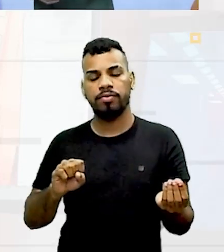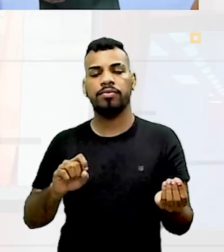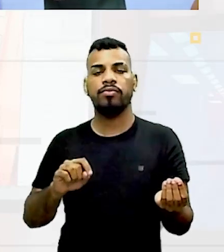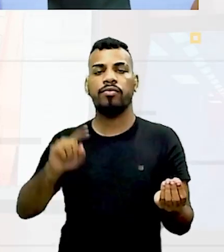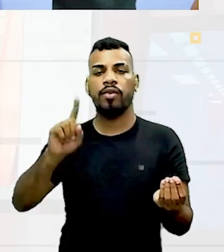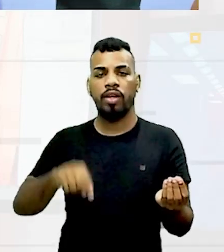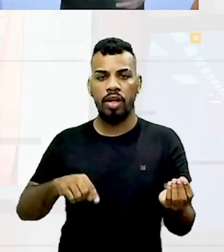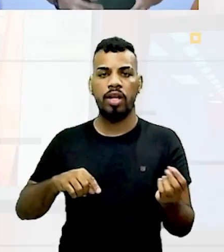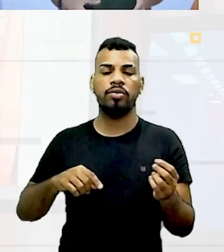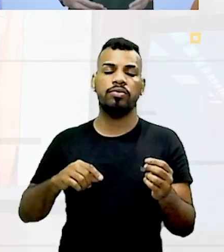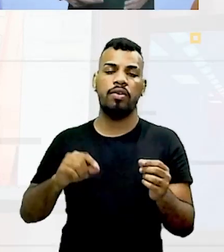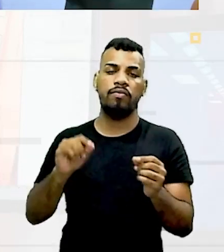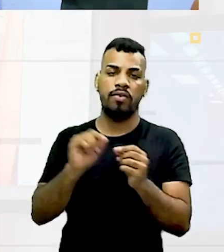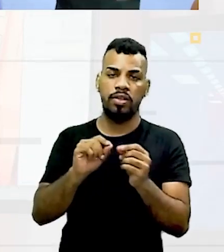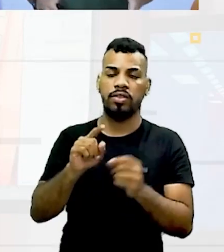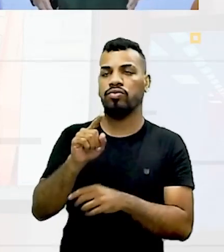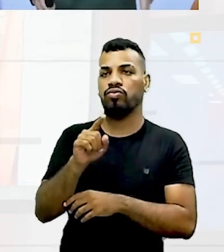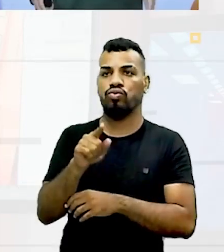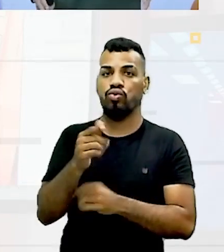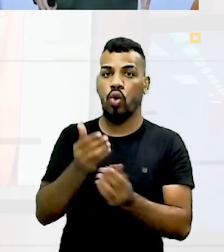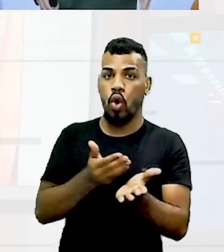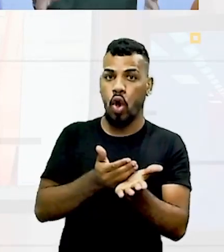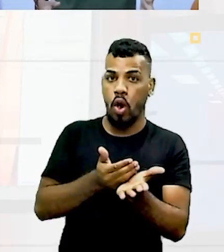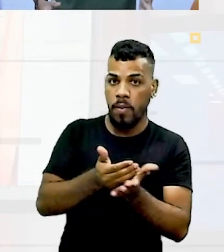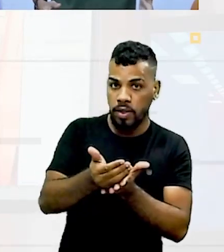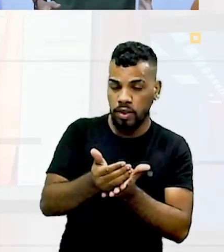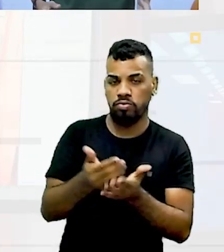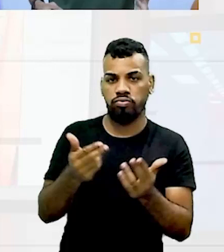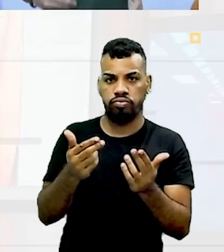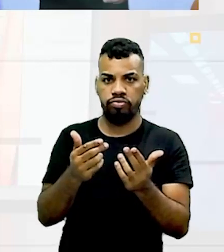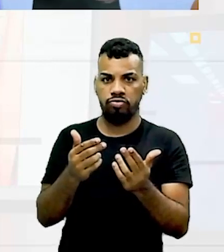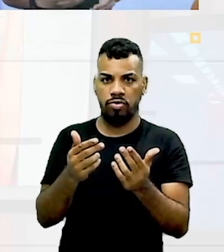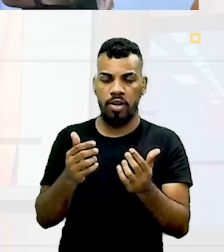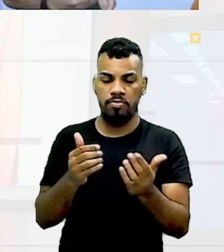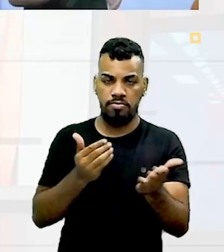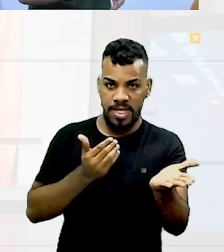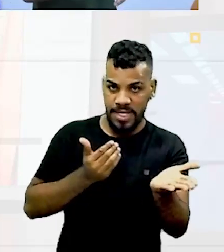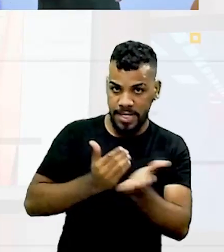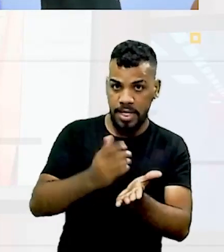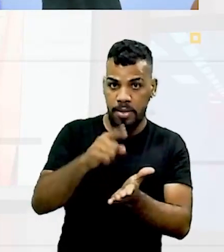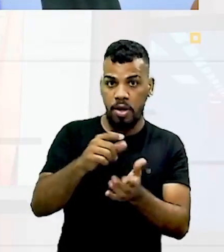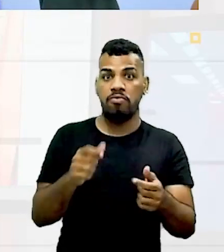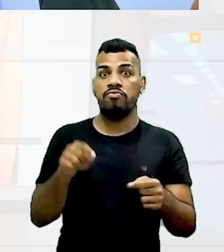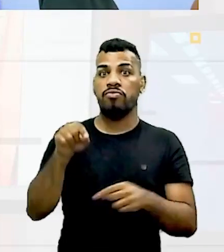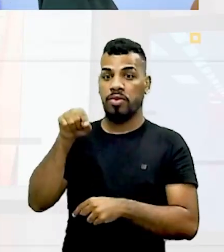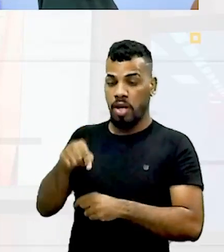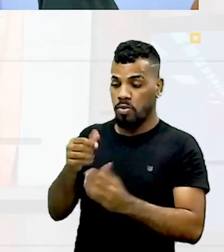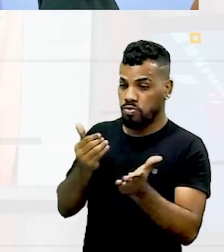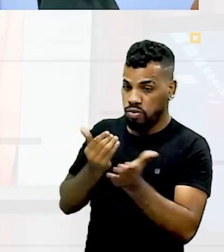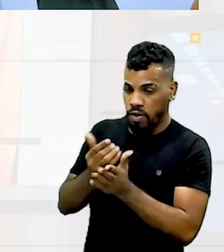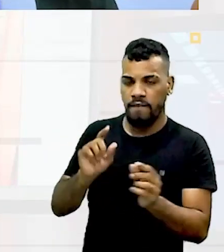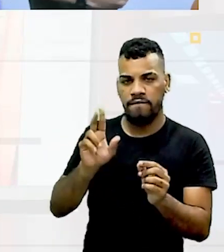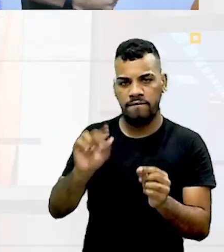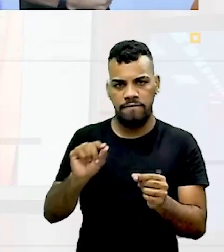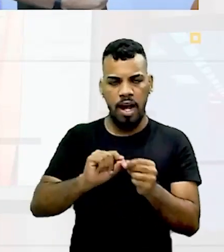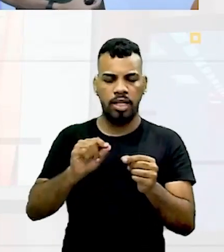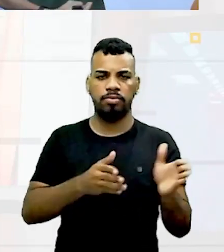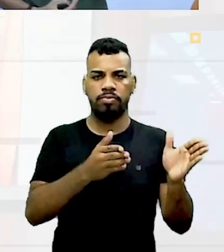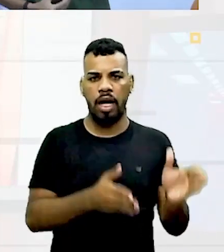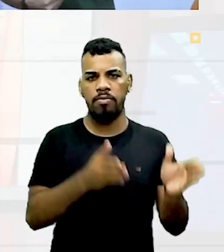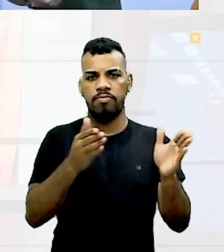o tipo de animação em que você vai desenhar, você começa numa pose inicial e a partir dela você vai fazendo as sequências dessa